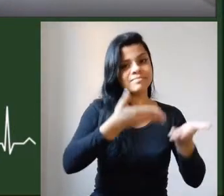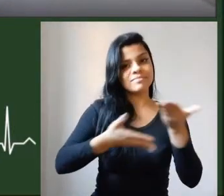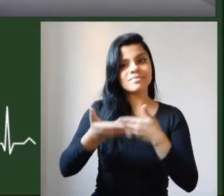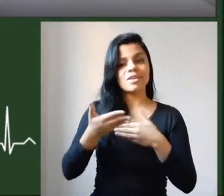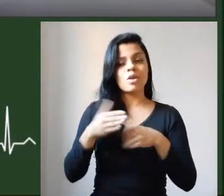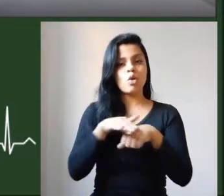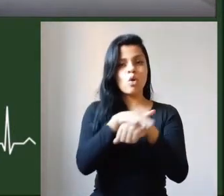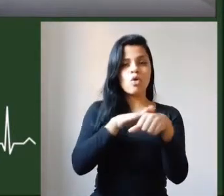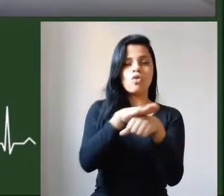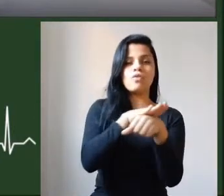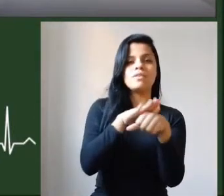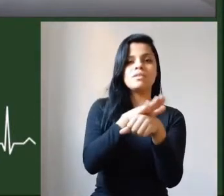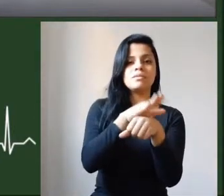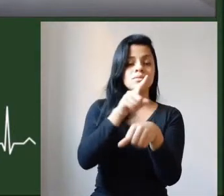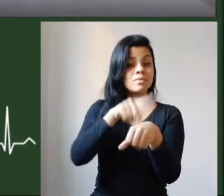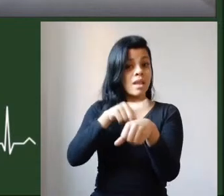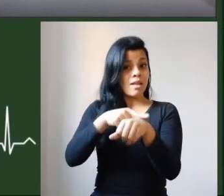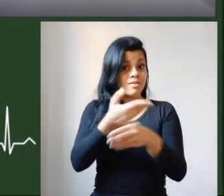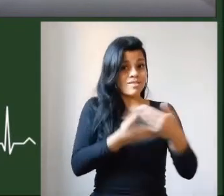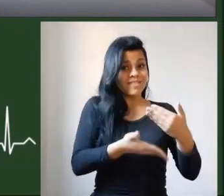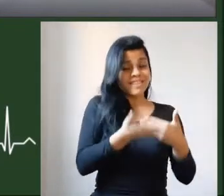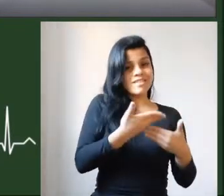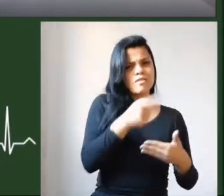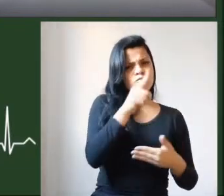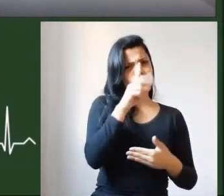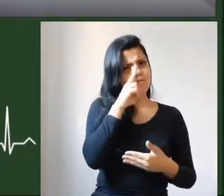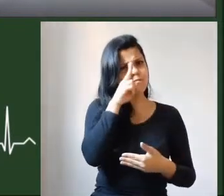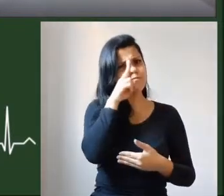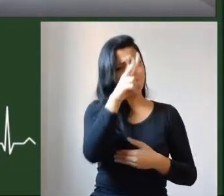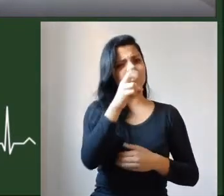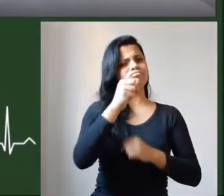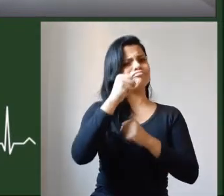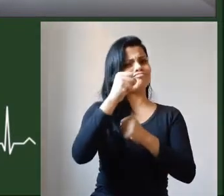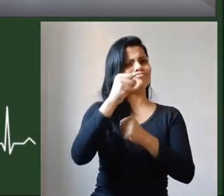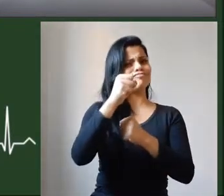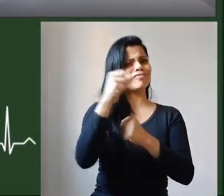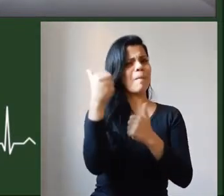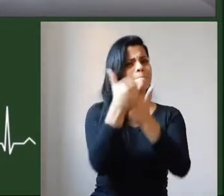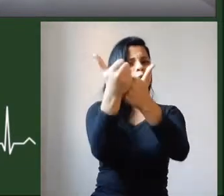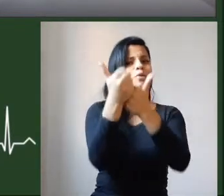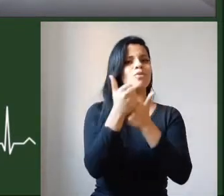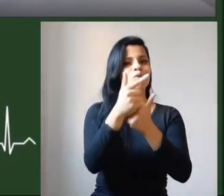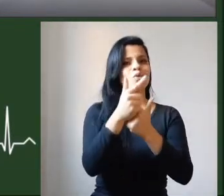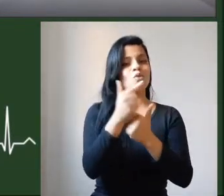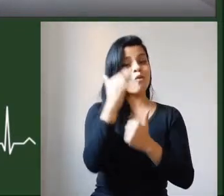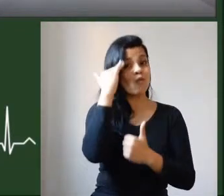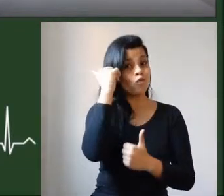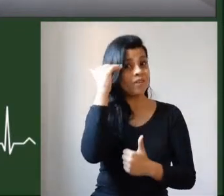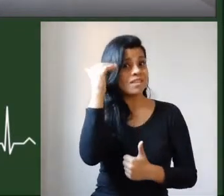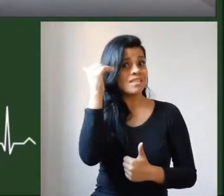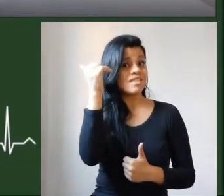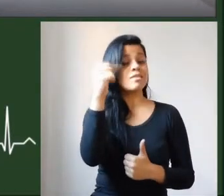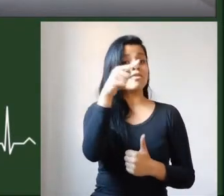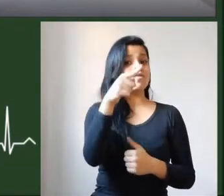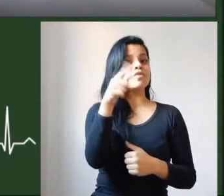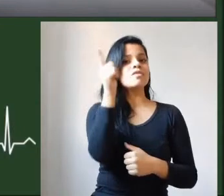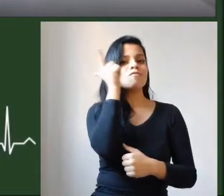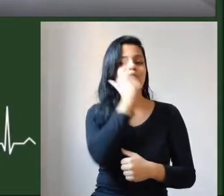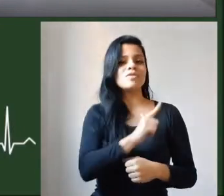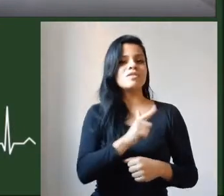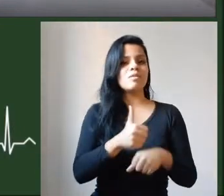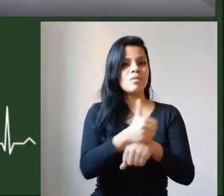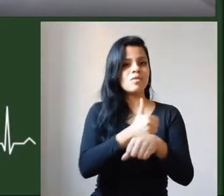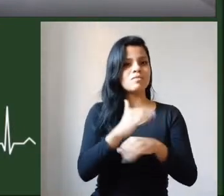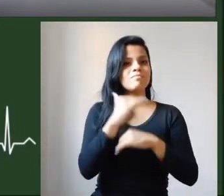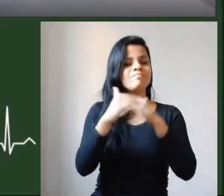força e sucesso na sua vida profissional e que a gente possa se encontrar aí num futuro não mais à distância, né, mas presencialmente. Um